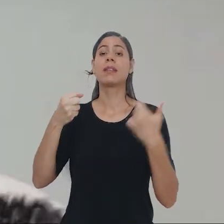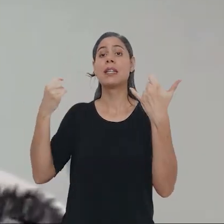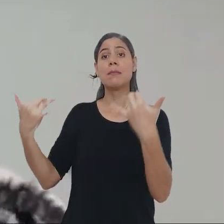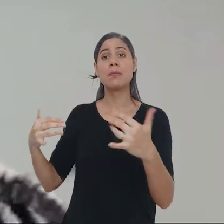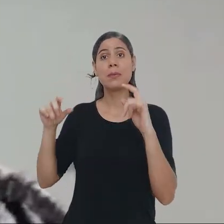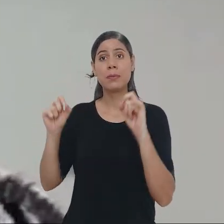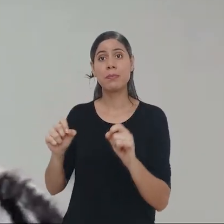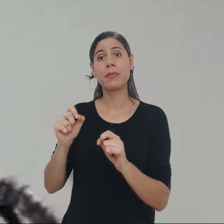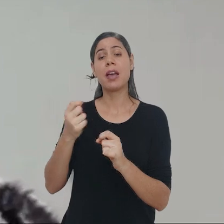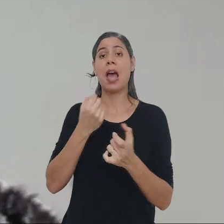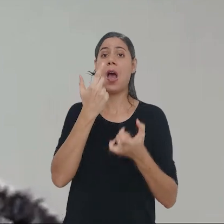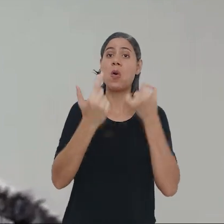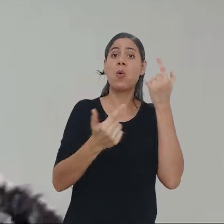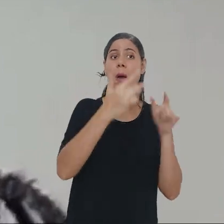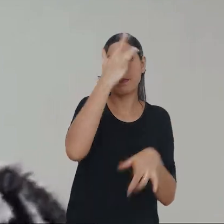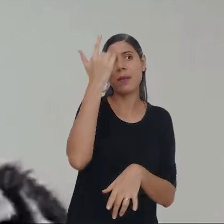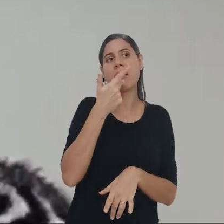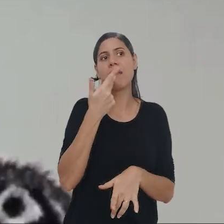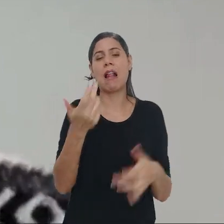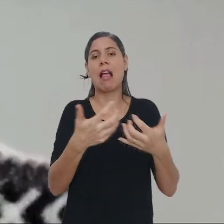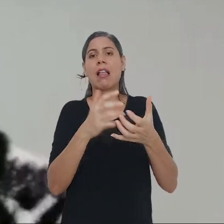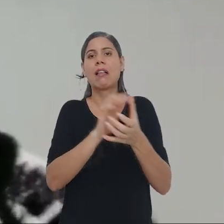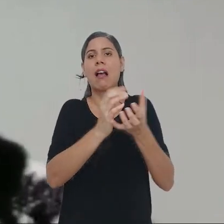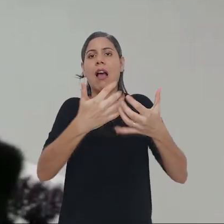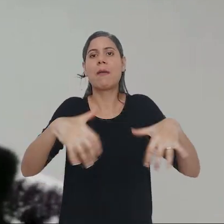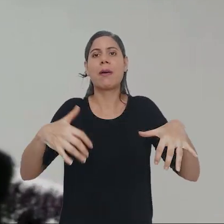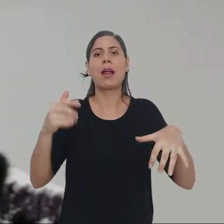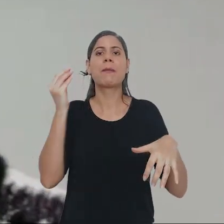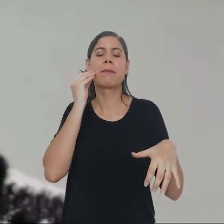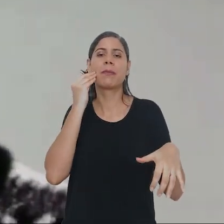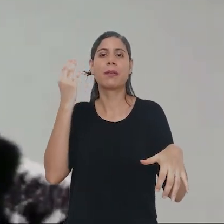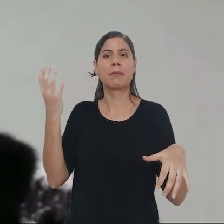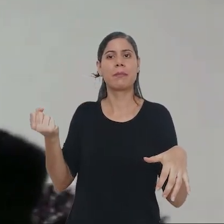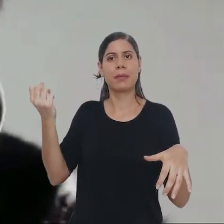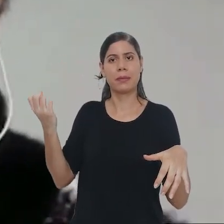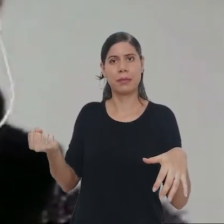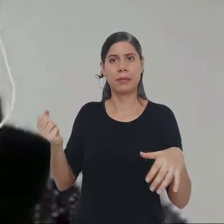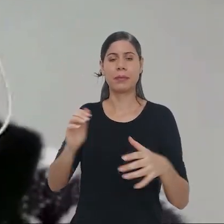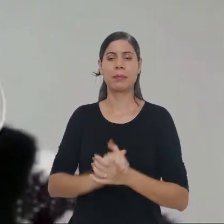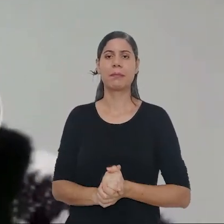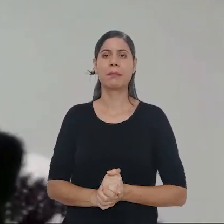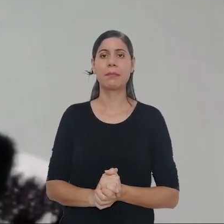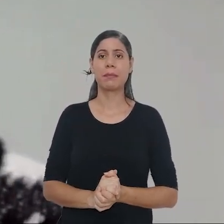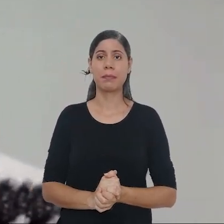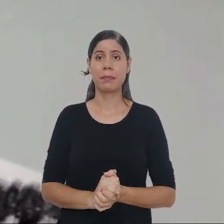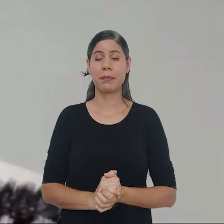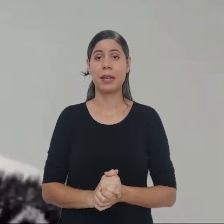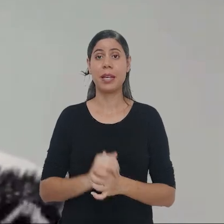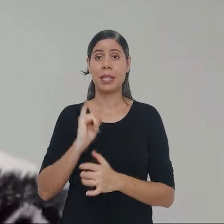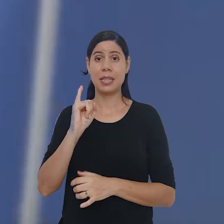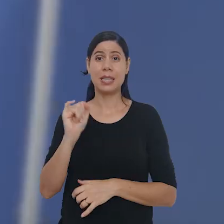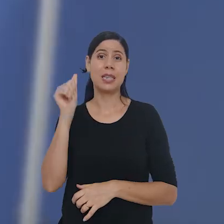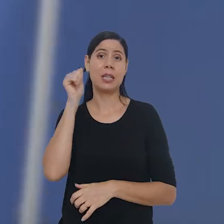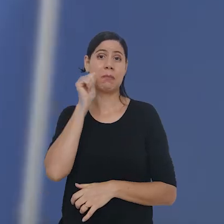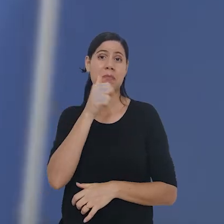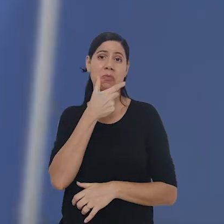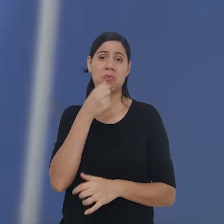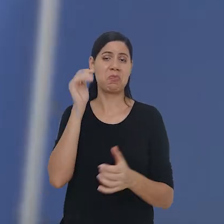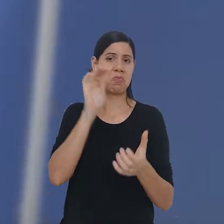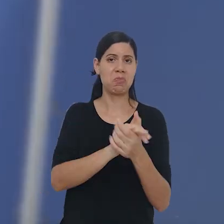dos Aposentados e Pensionistas do INSS, o SINAP, em São Paulo, Tônia Galete, conta que, em alguns casos,